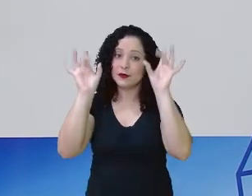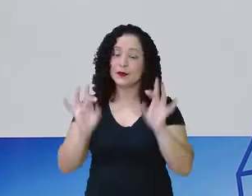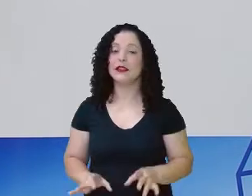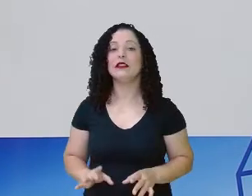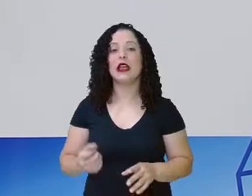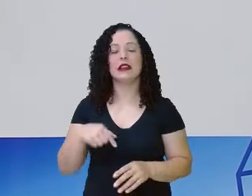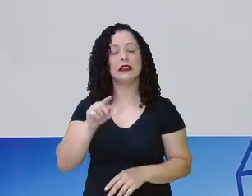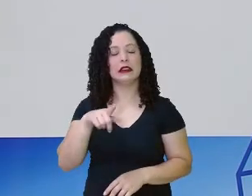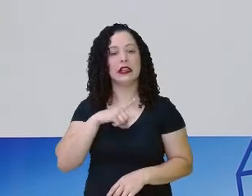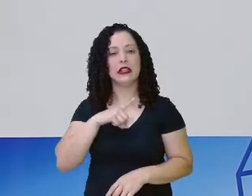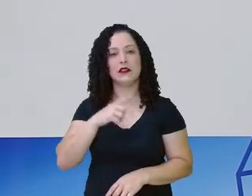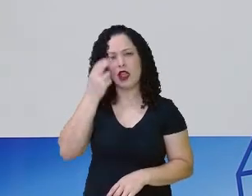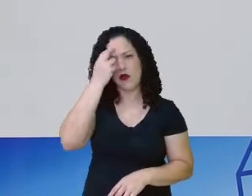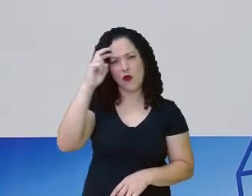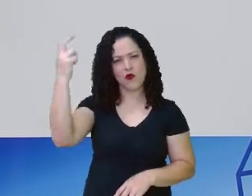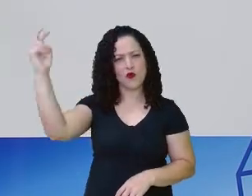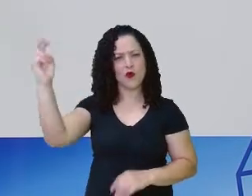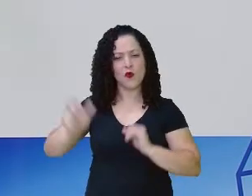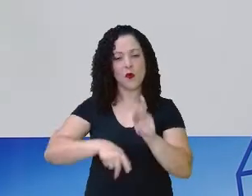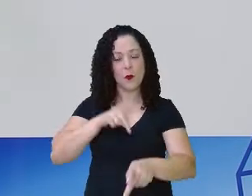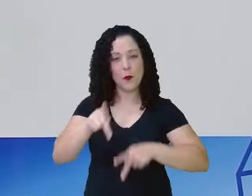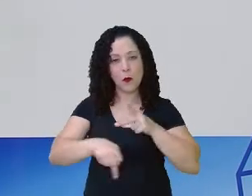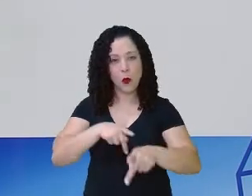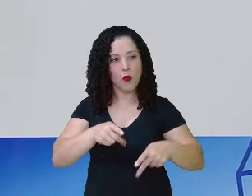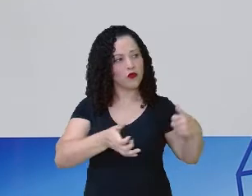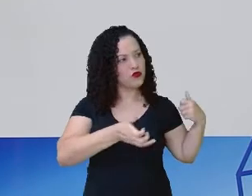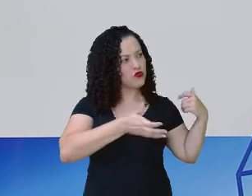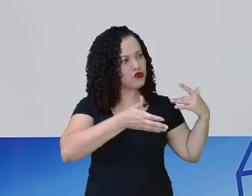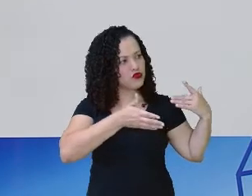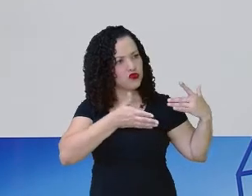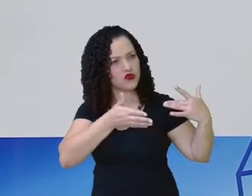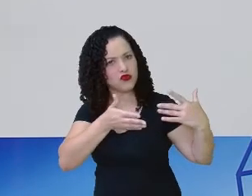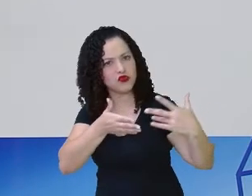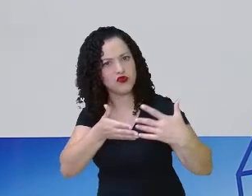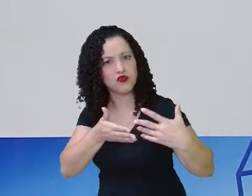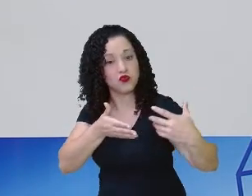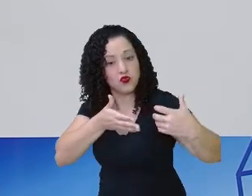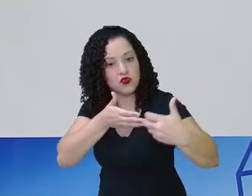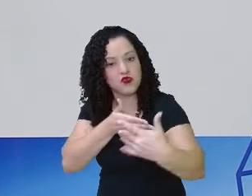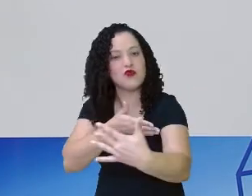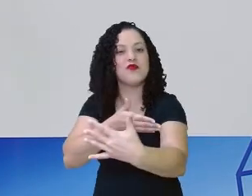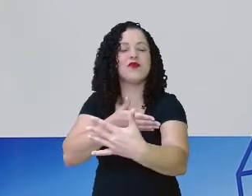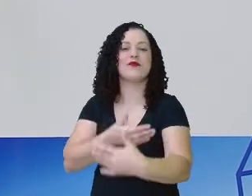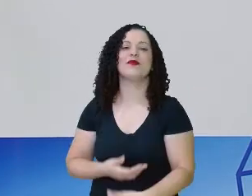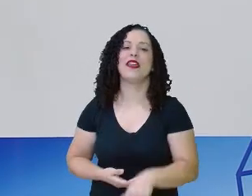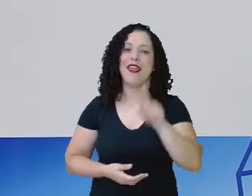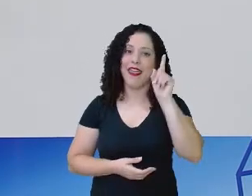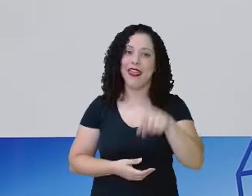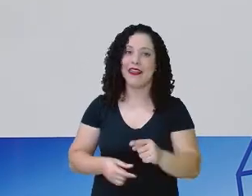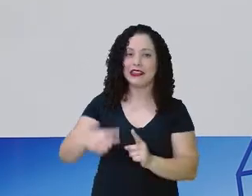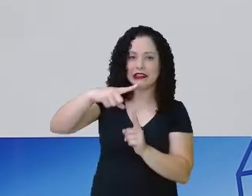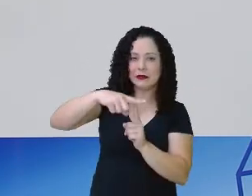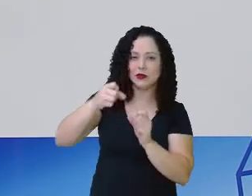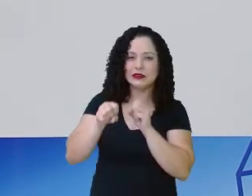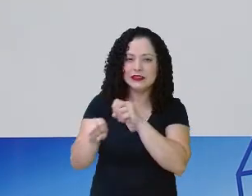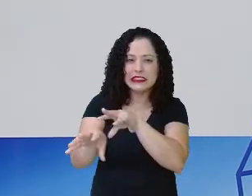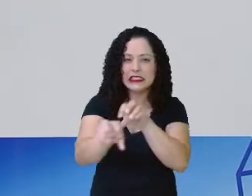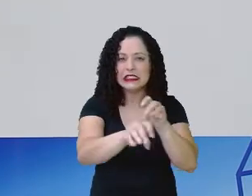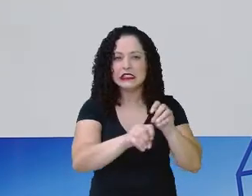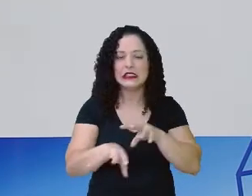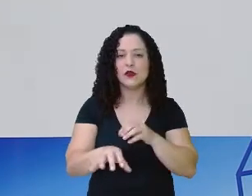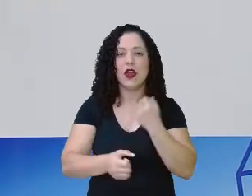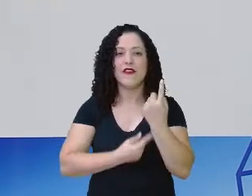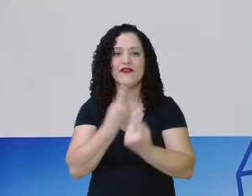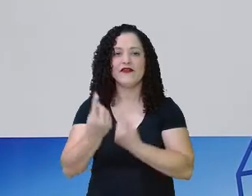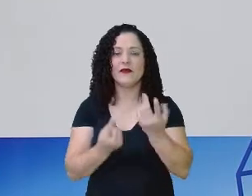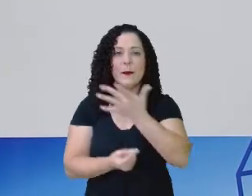da necessidade humana de ouvir, de contar, de passar ensinamentos, e é muito bom, e é uma ferramenta de ensino. Às vezes alguém quer te ensinar